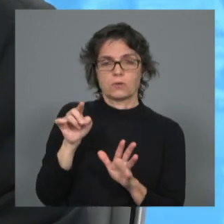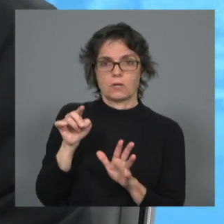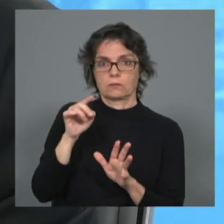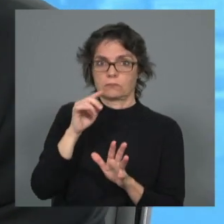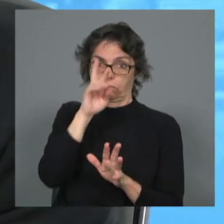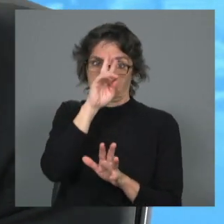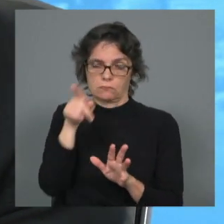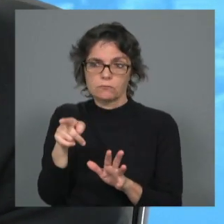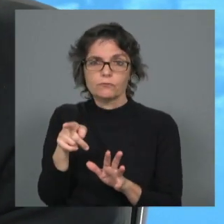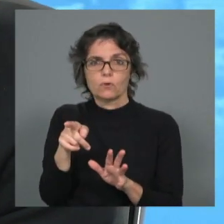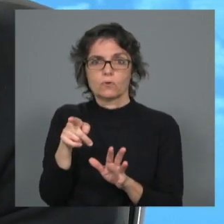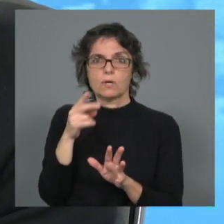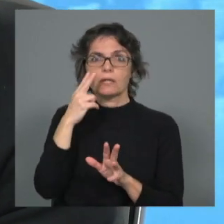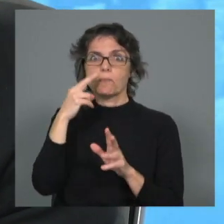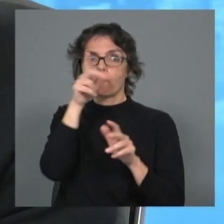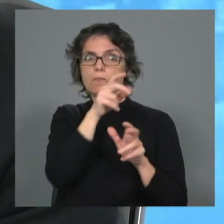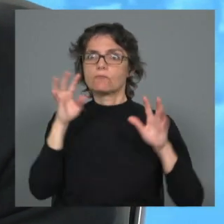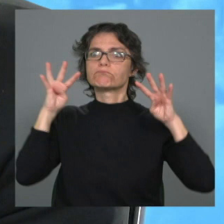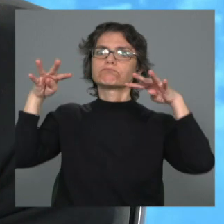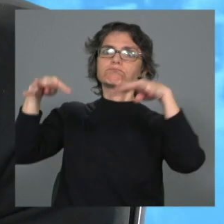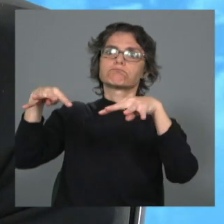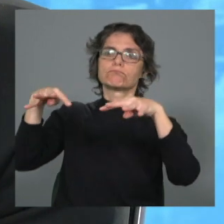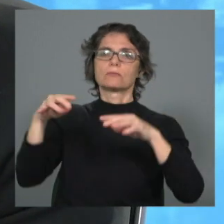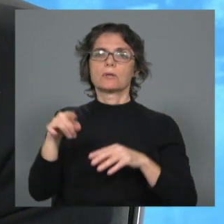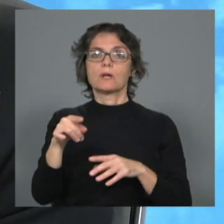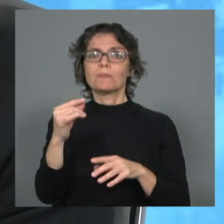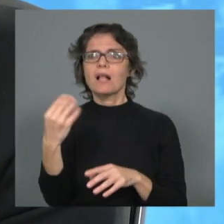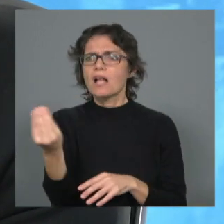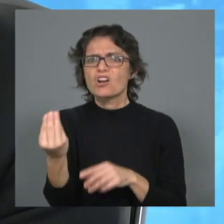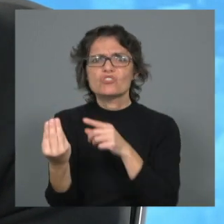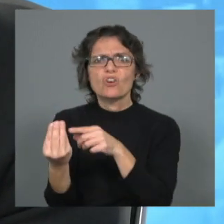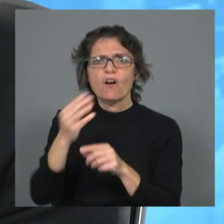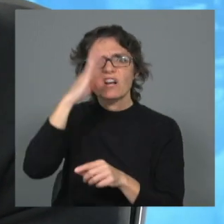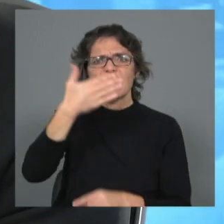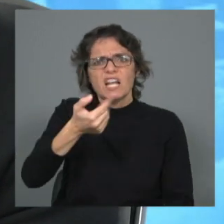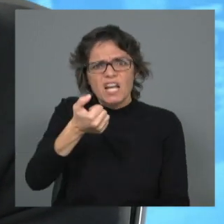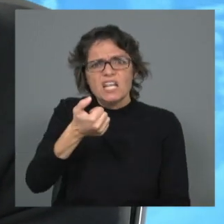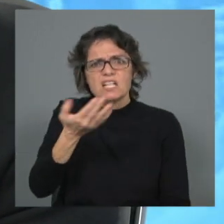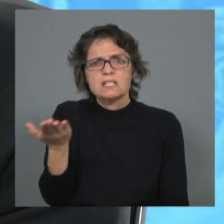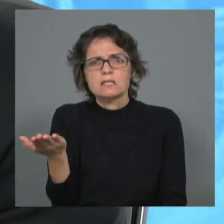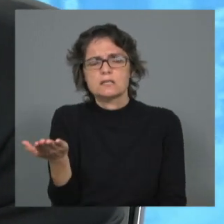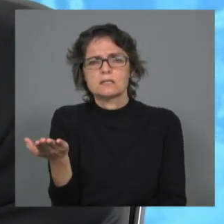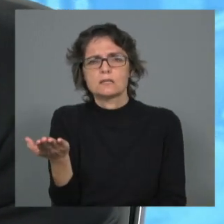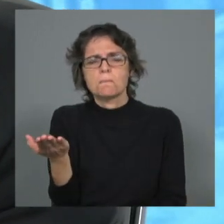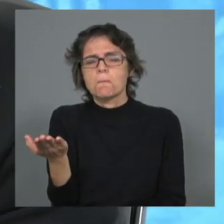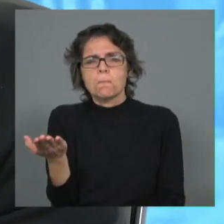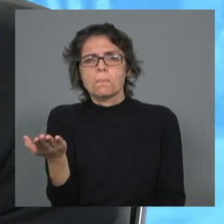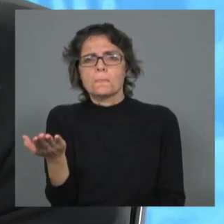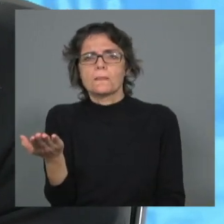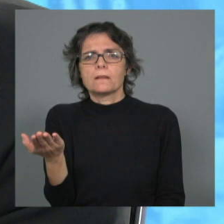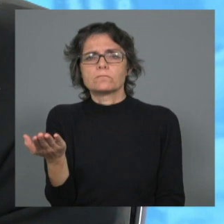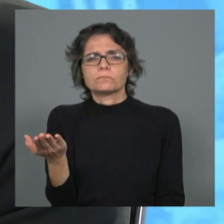sobre esta atleta, mas ela é também uma adolescente, tem 15 anos. E, por aquilo que se